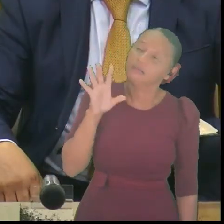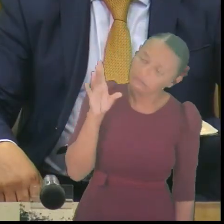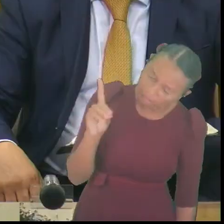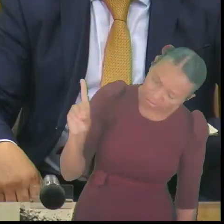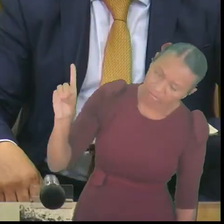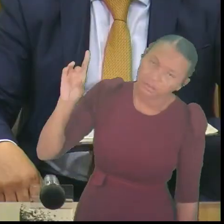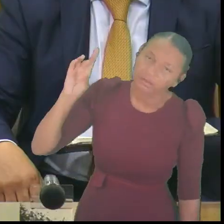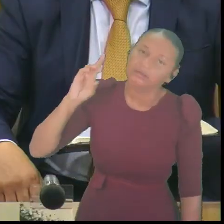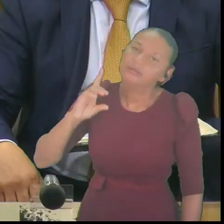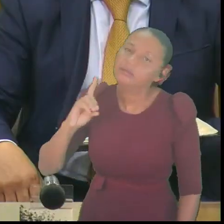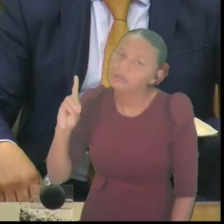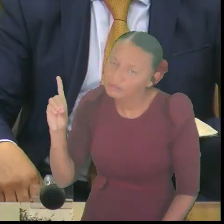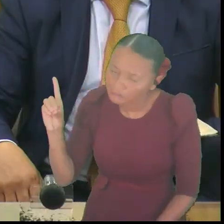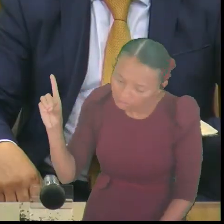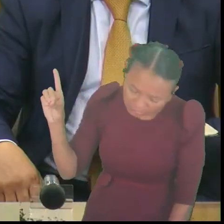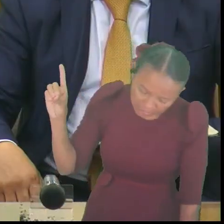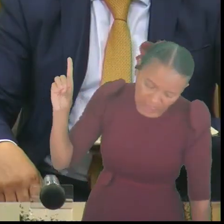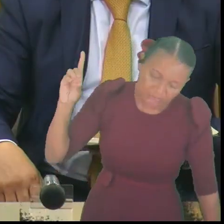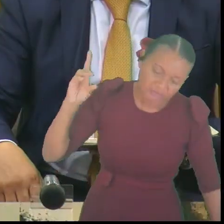Deus